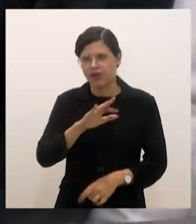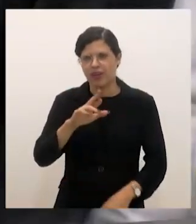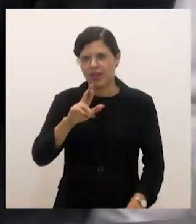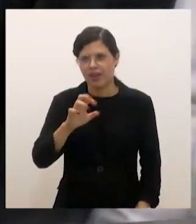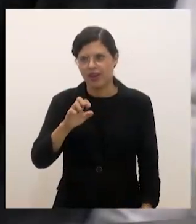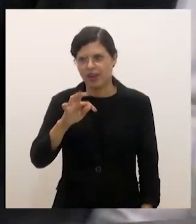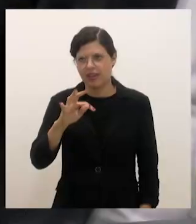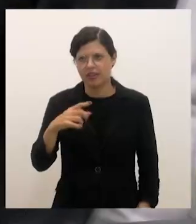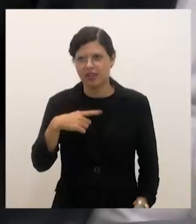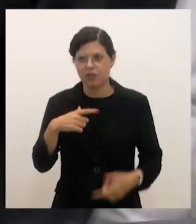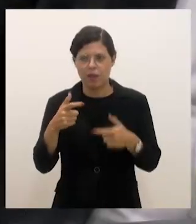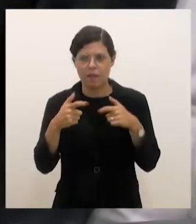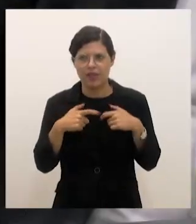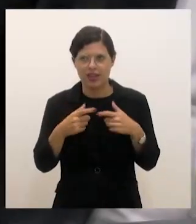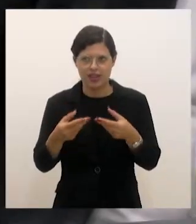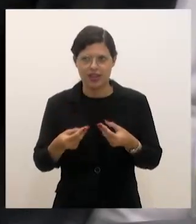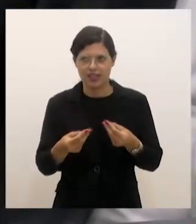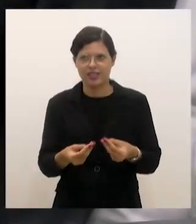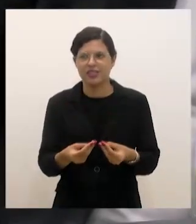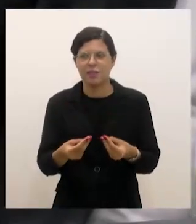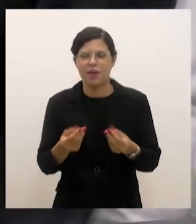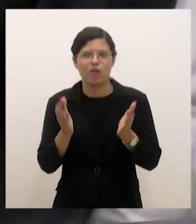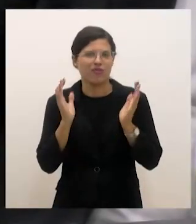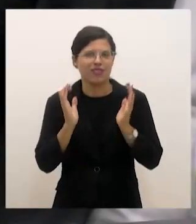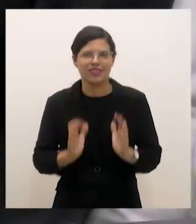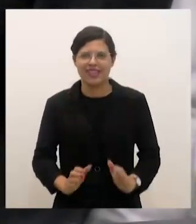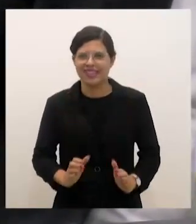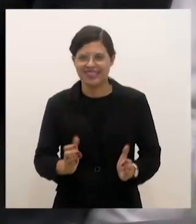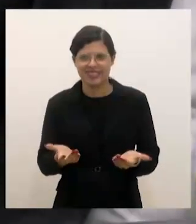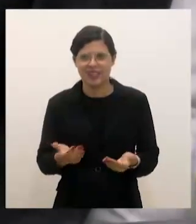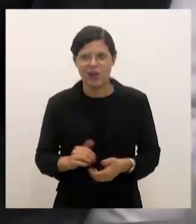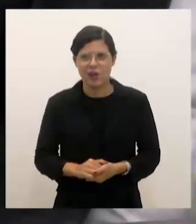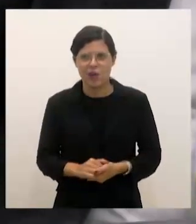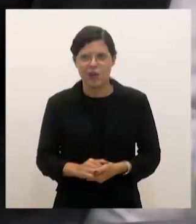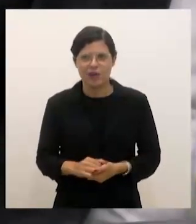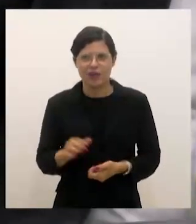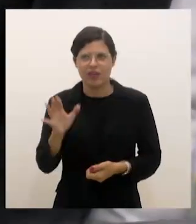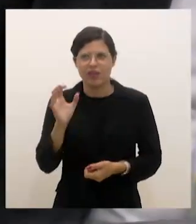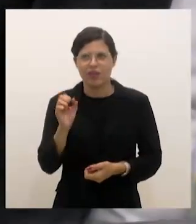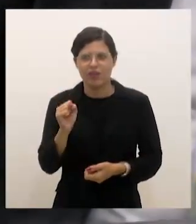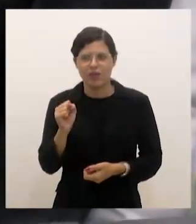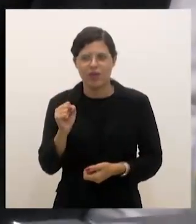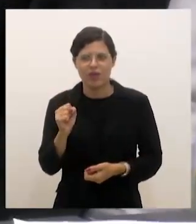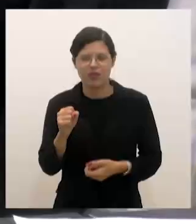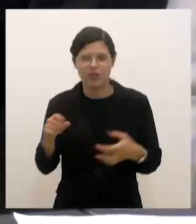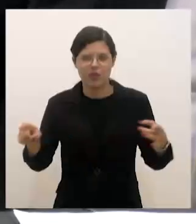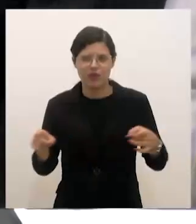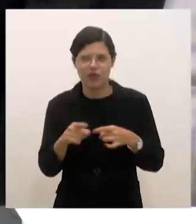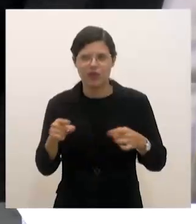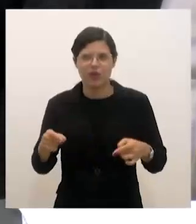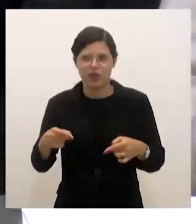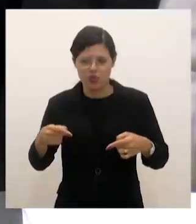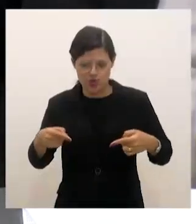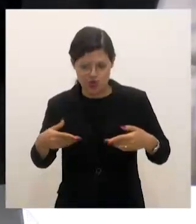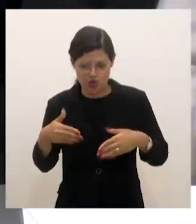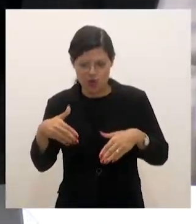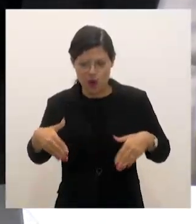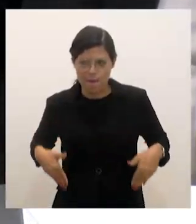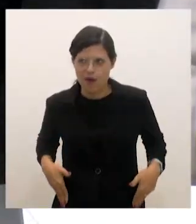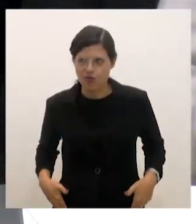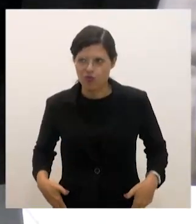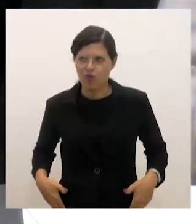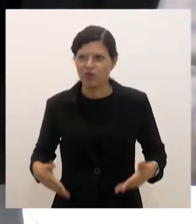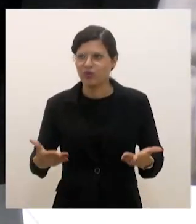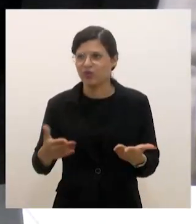agraciado, que o cidadão, além de estar ouvindo o hino com a mão no bolso, não sabia